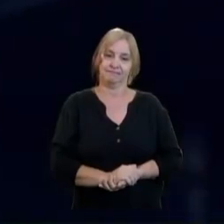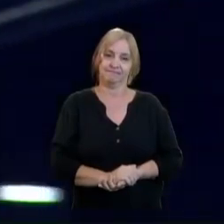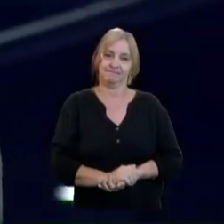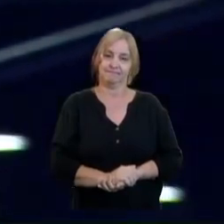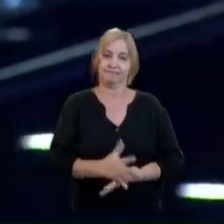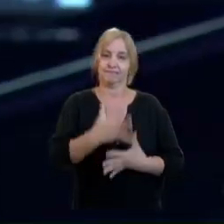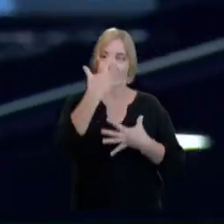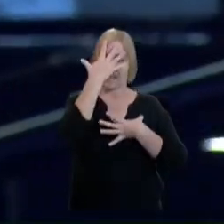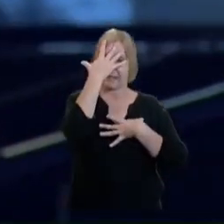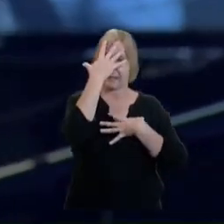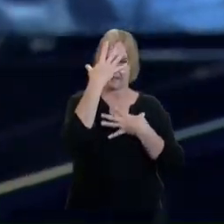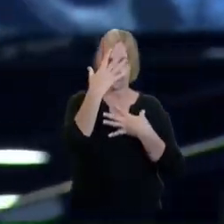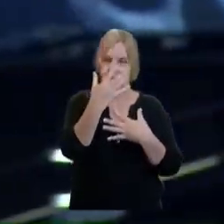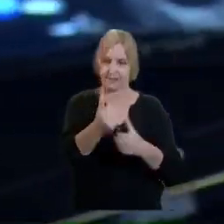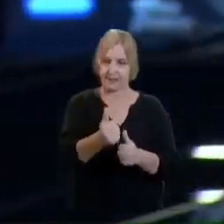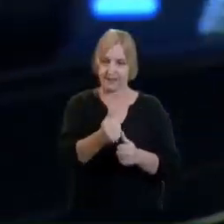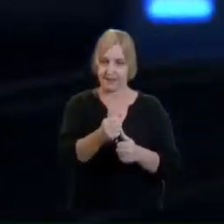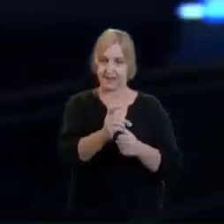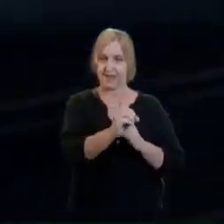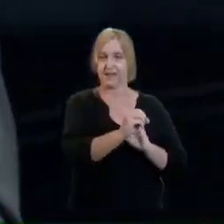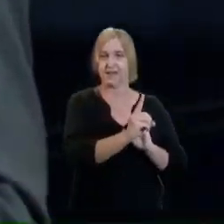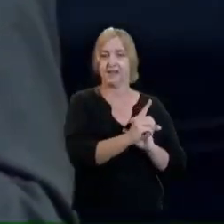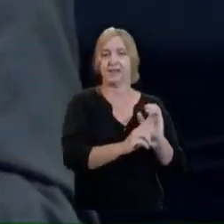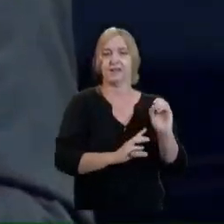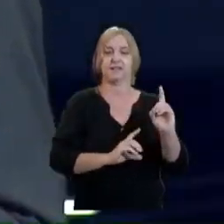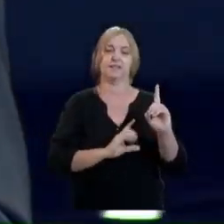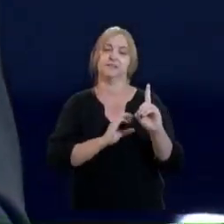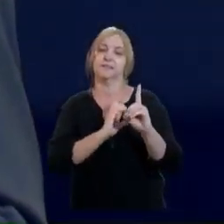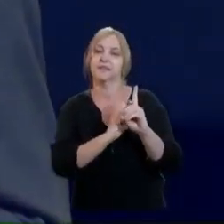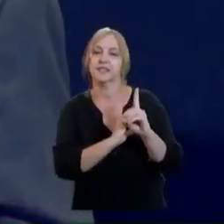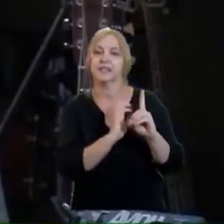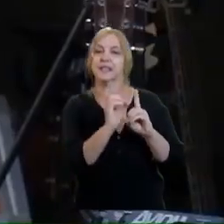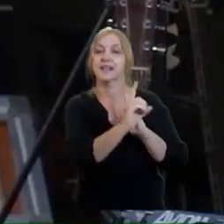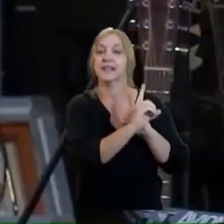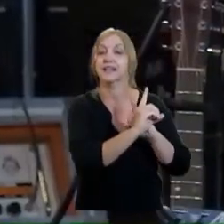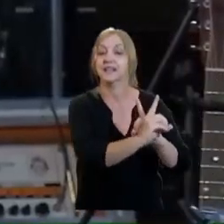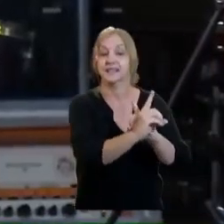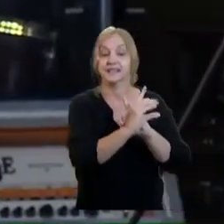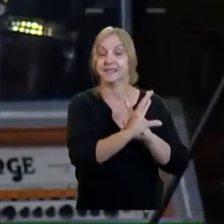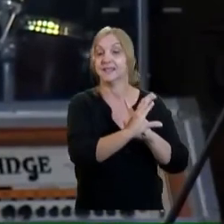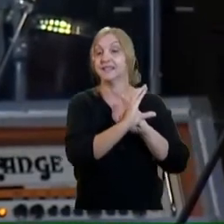A fé cristã, essa palavra permanecer,